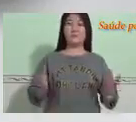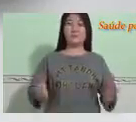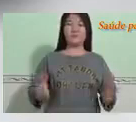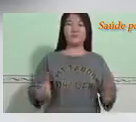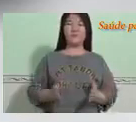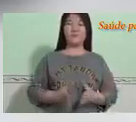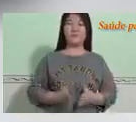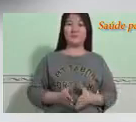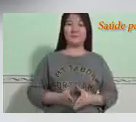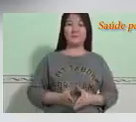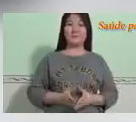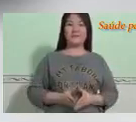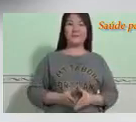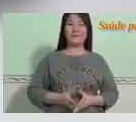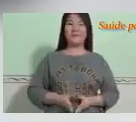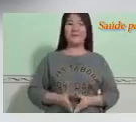INGREDINTES um ovo ponto